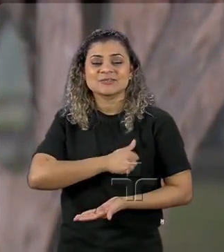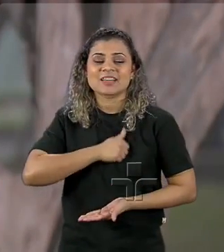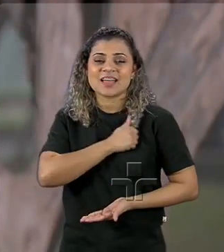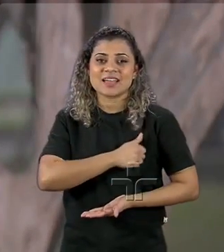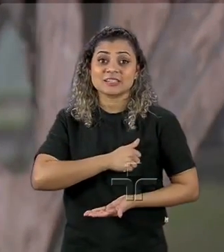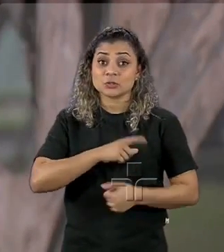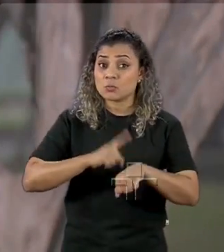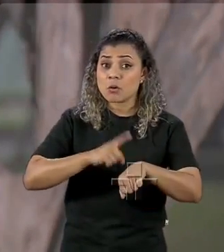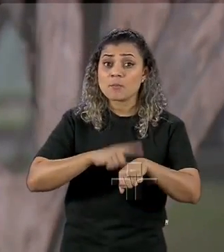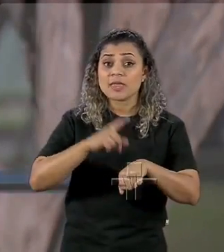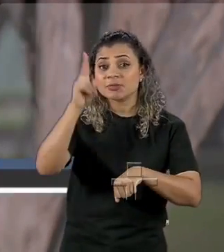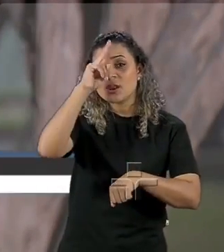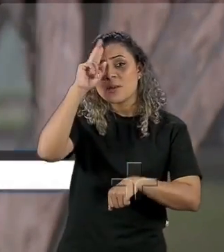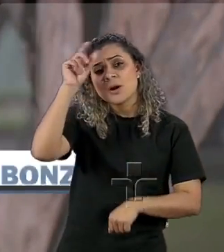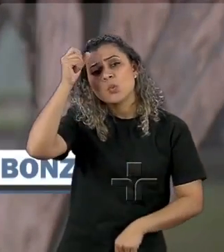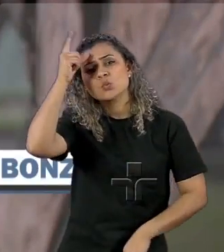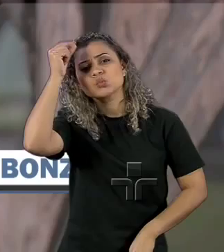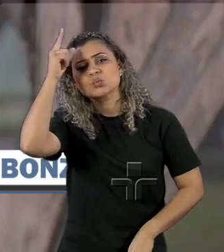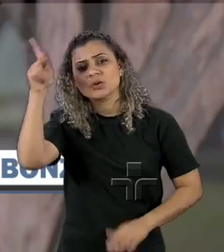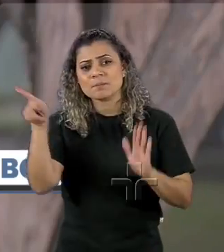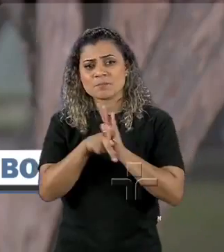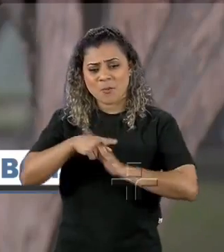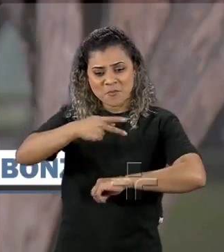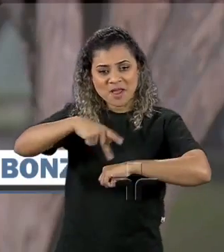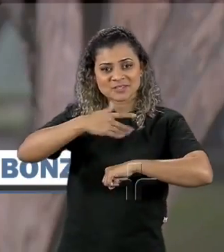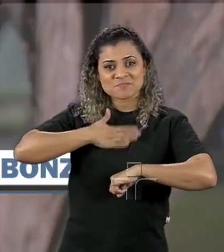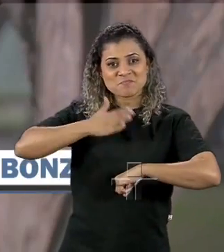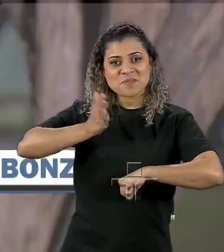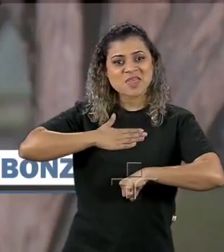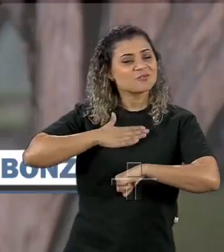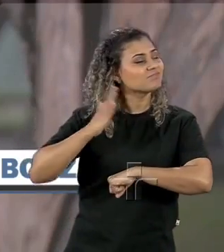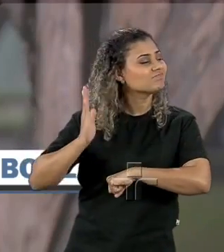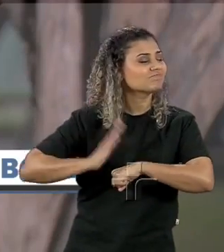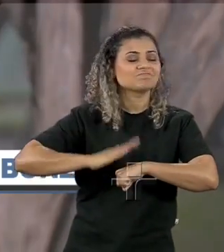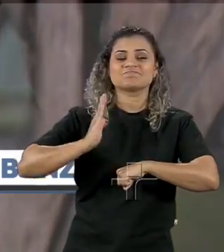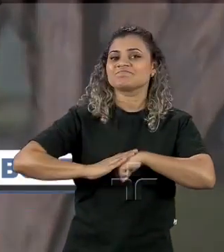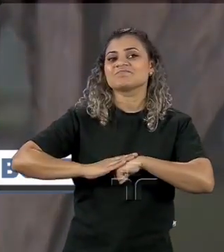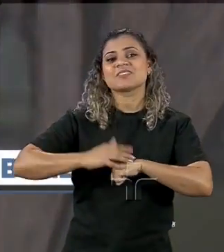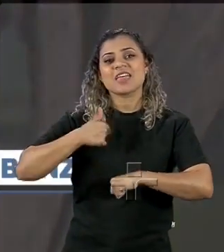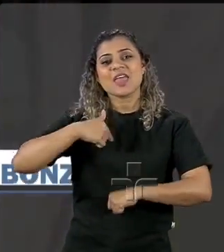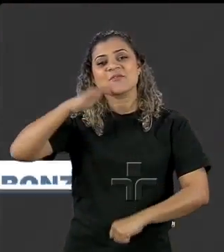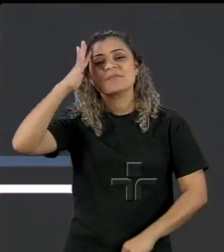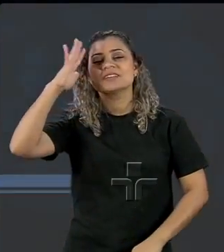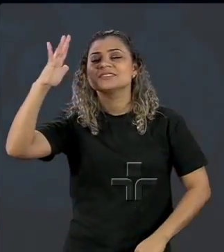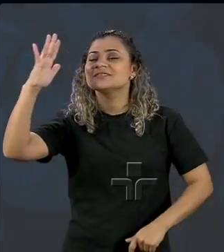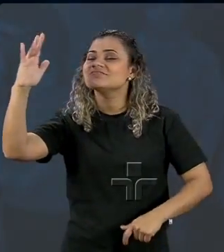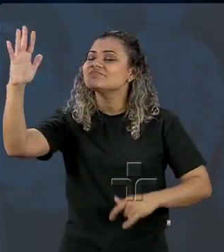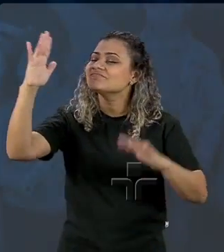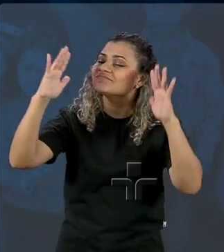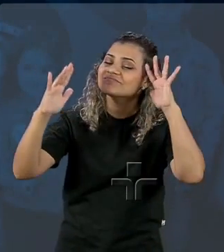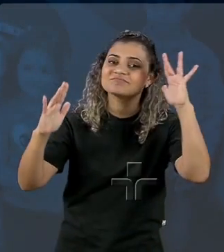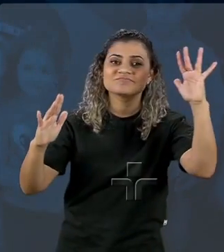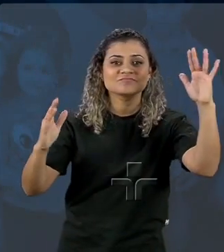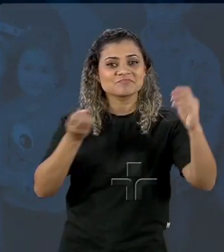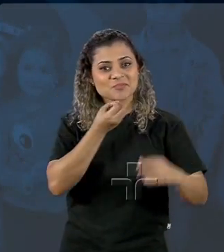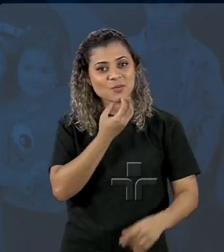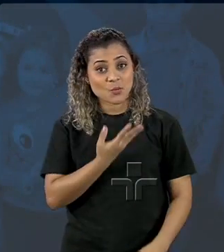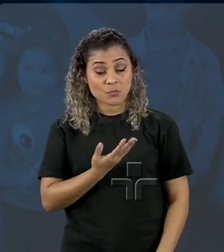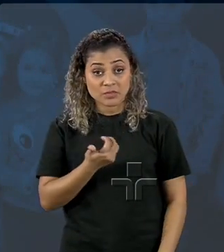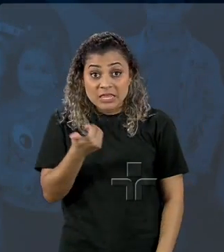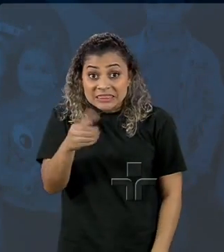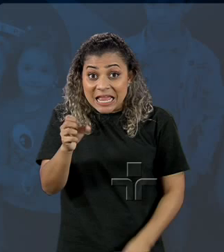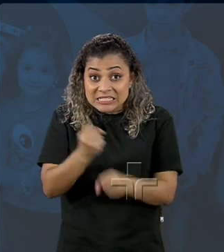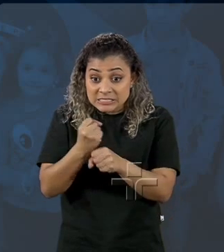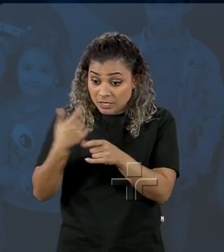me lembra da minha cultura, do meu país, minha terra. Aí eu penso muita coisa. Nos últimos 10 anos, o Brasil